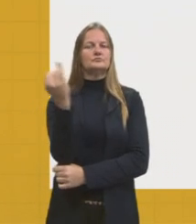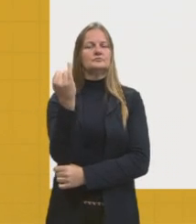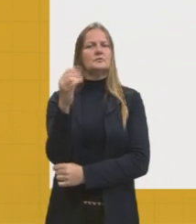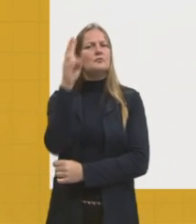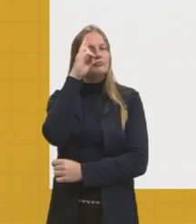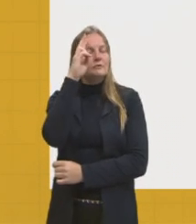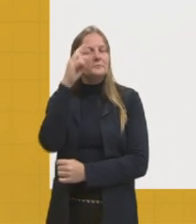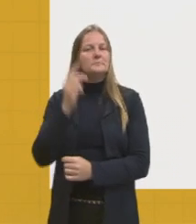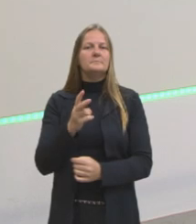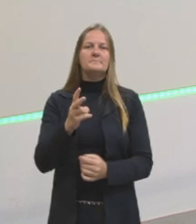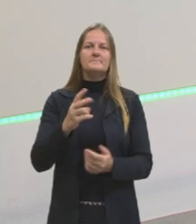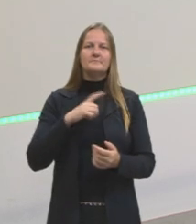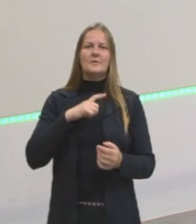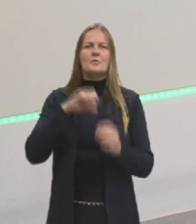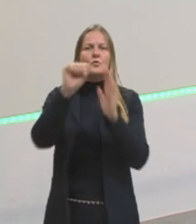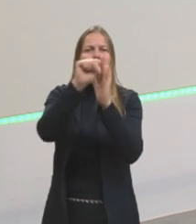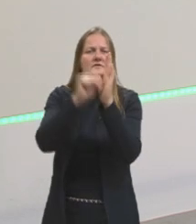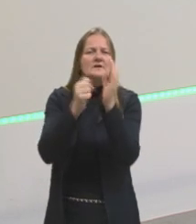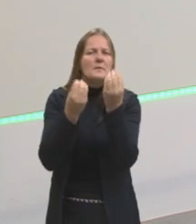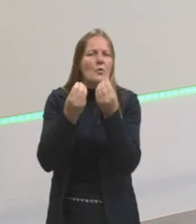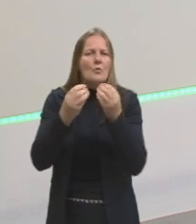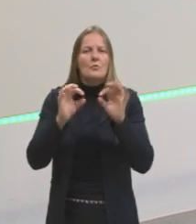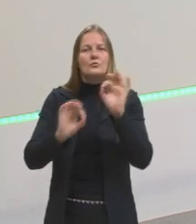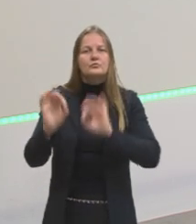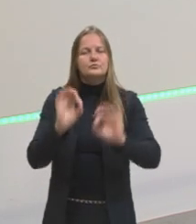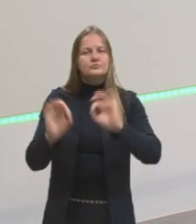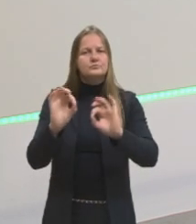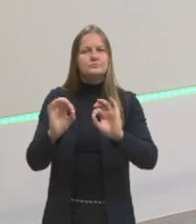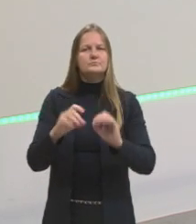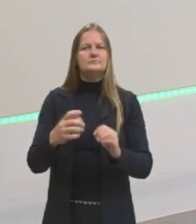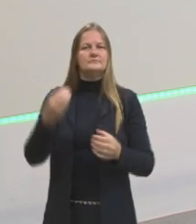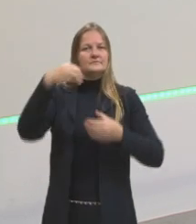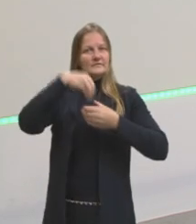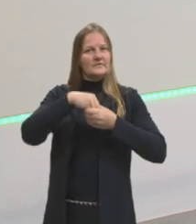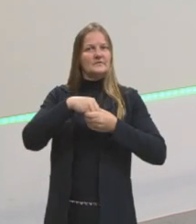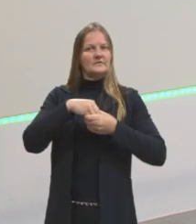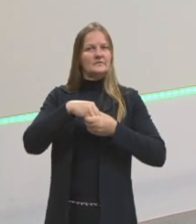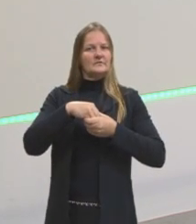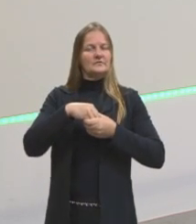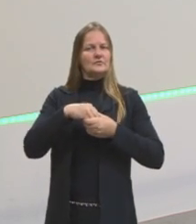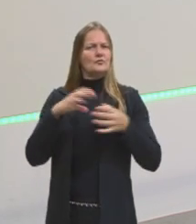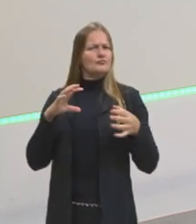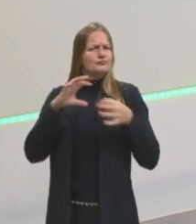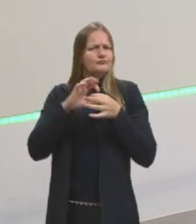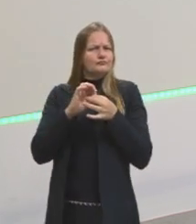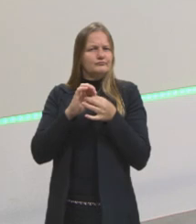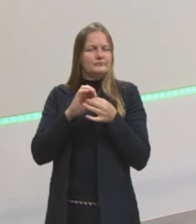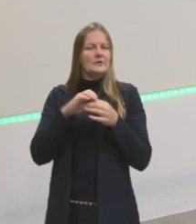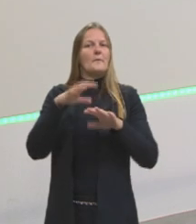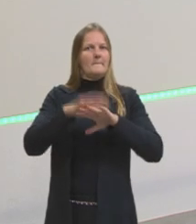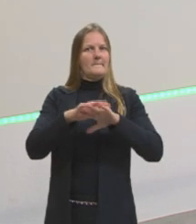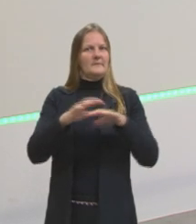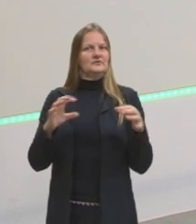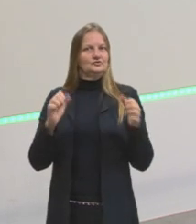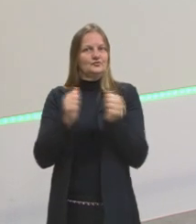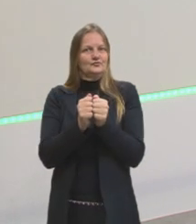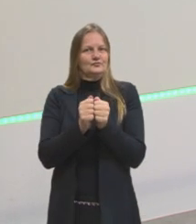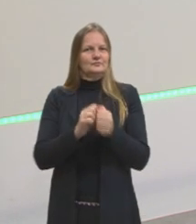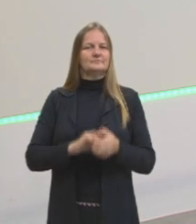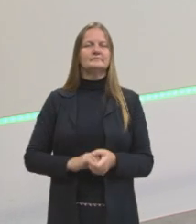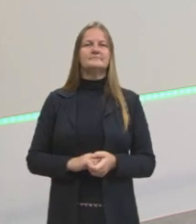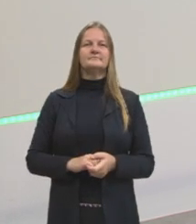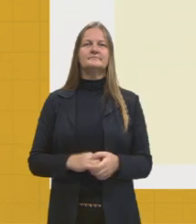relembre isso sobre o sistema de coordenadas e como ele tá a intimamente associado com a matemática